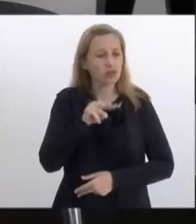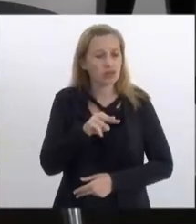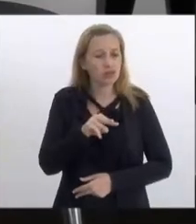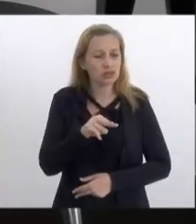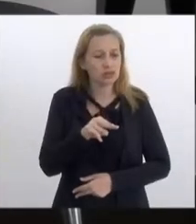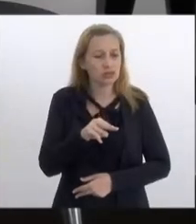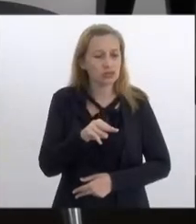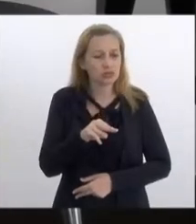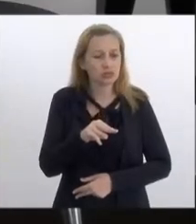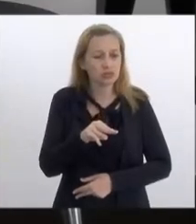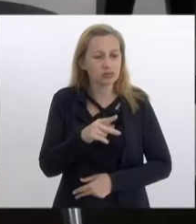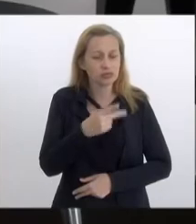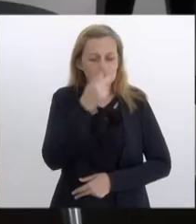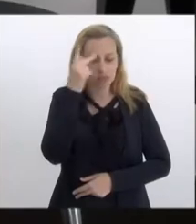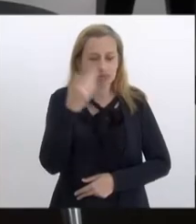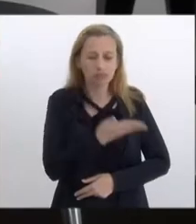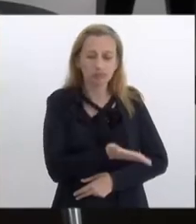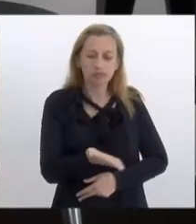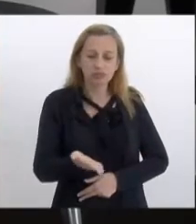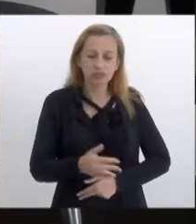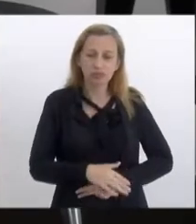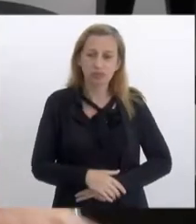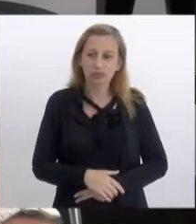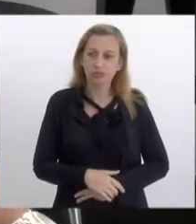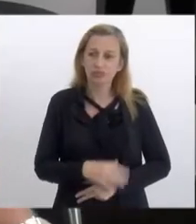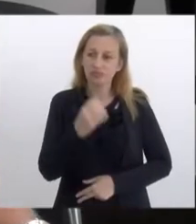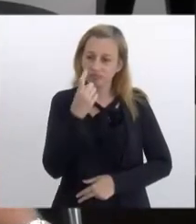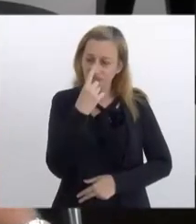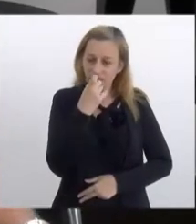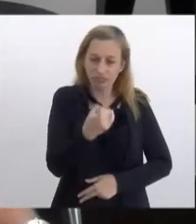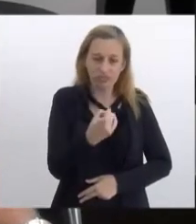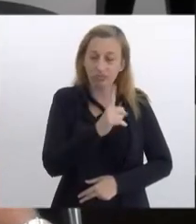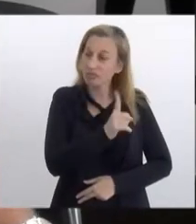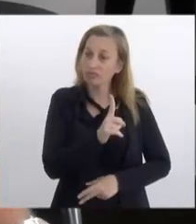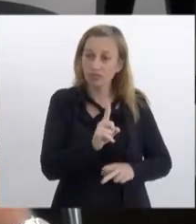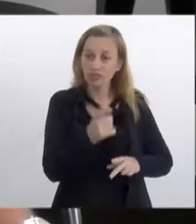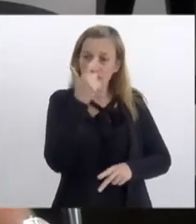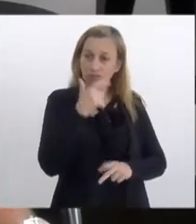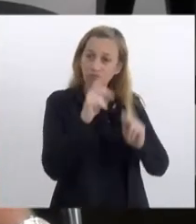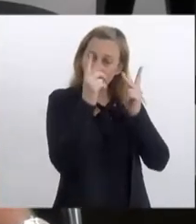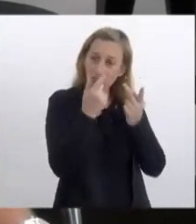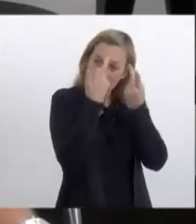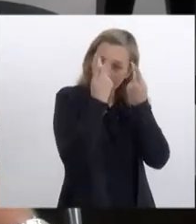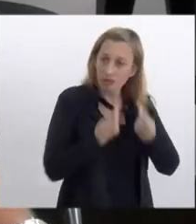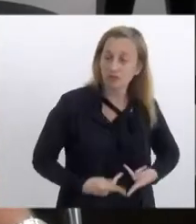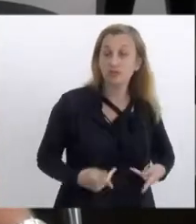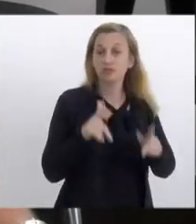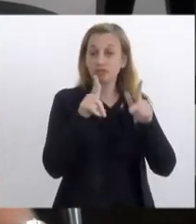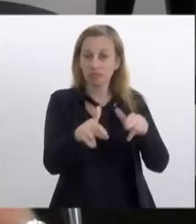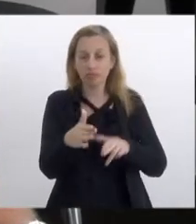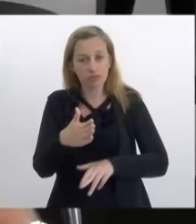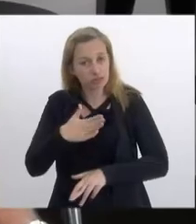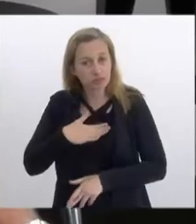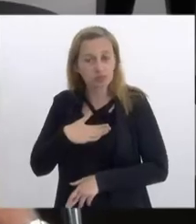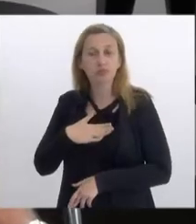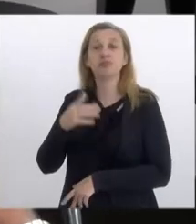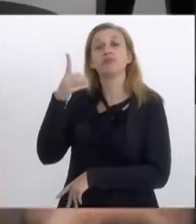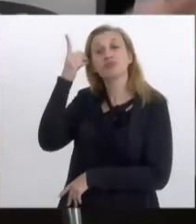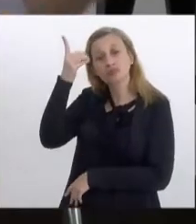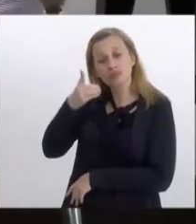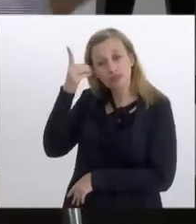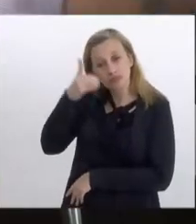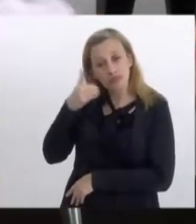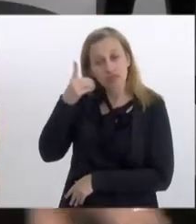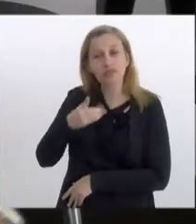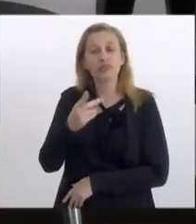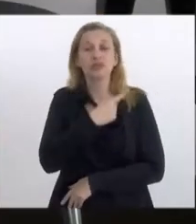aquelas pessoas que estão ali como lixo. Não são lixo, são ser humano. Igual a mim, igual ao deputado,